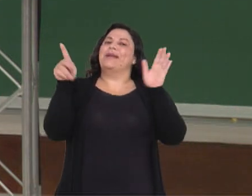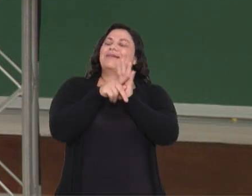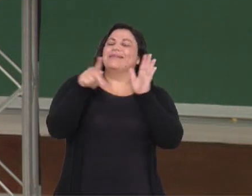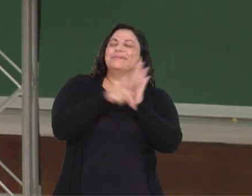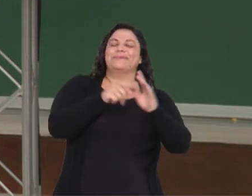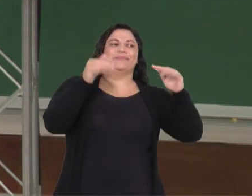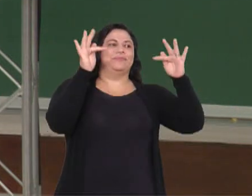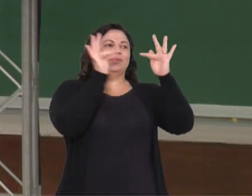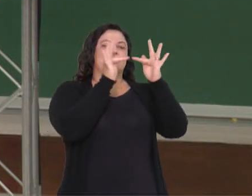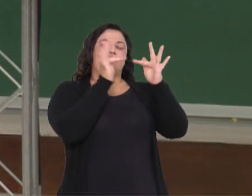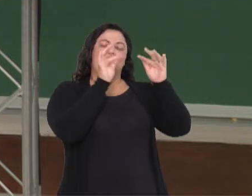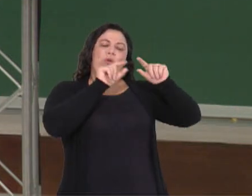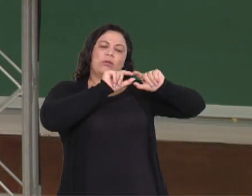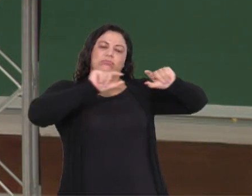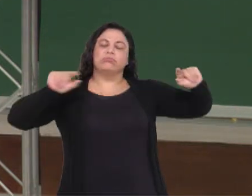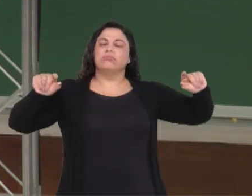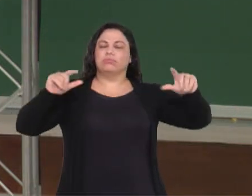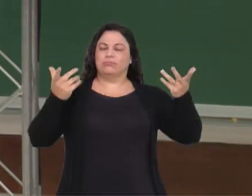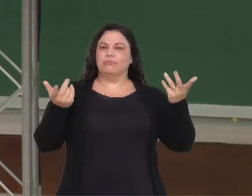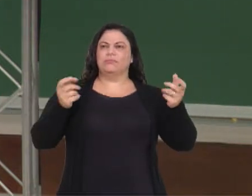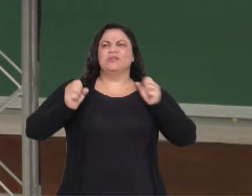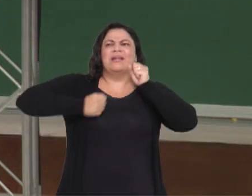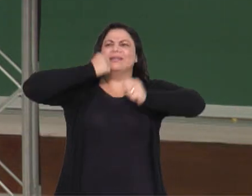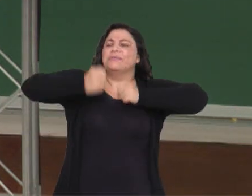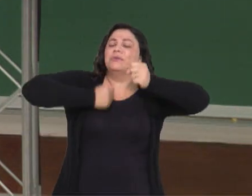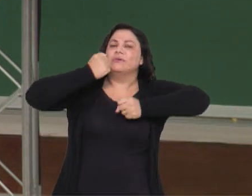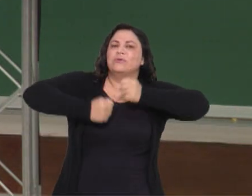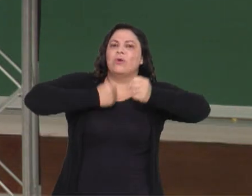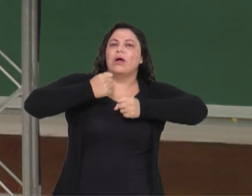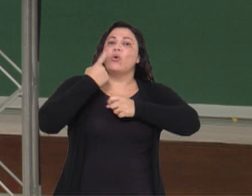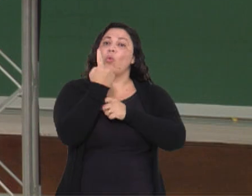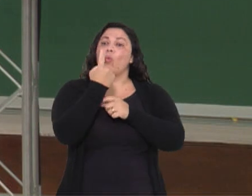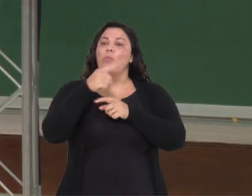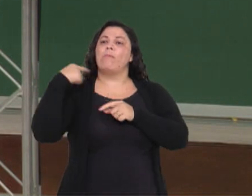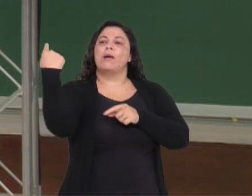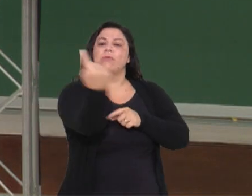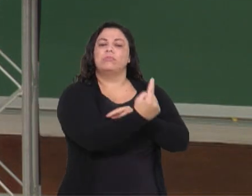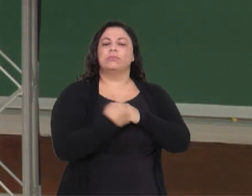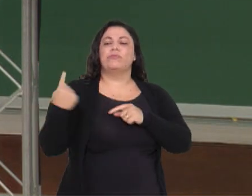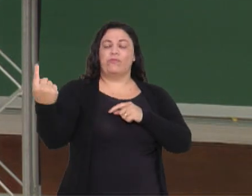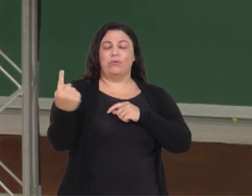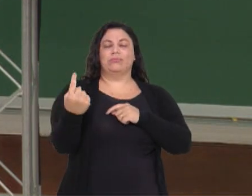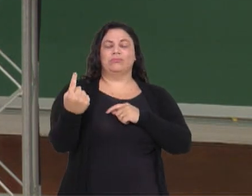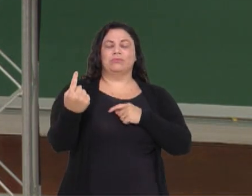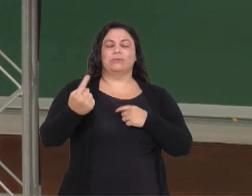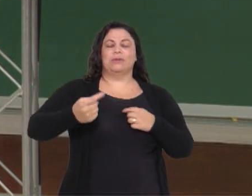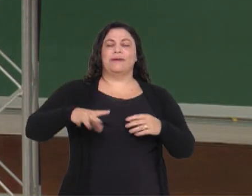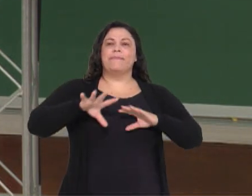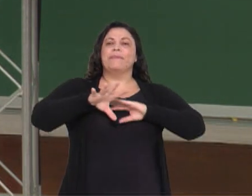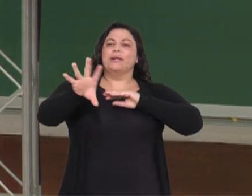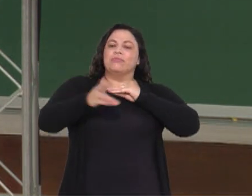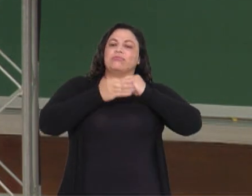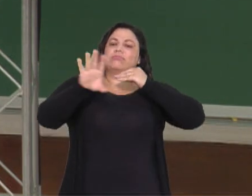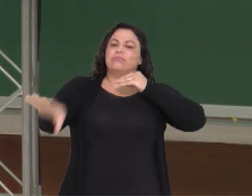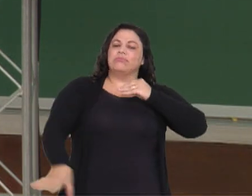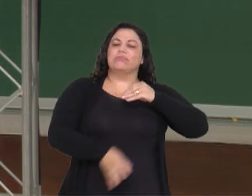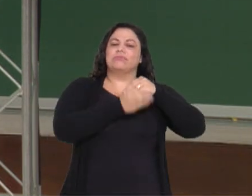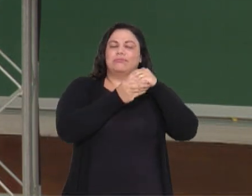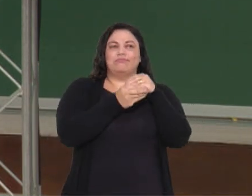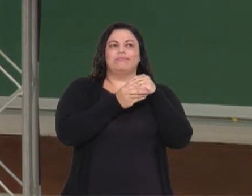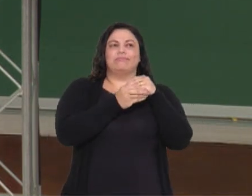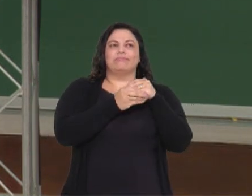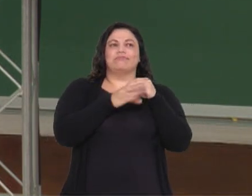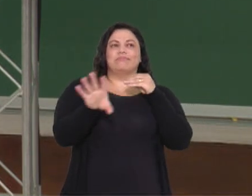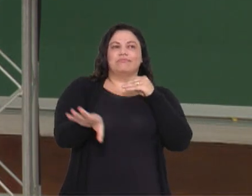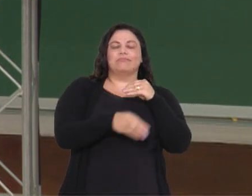Porque eu quero saber quanto ele corre numa volta. Então eu preciso do raio para quê? Para apropriar na fórmula que o